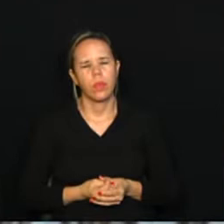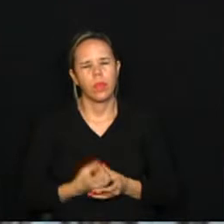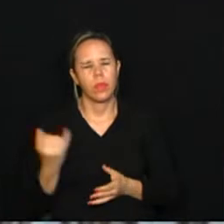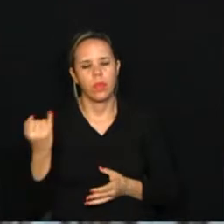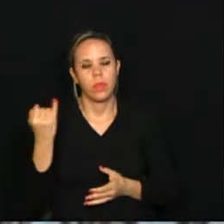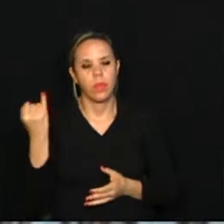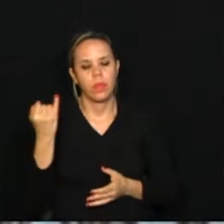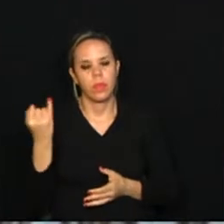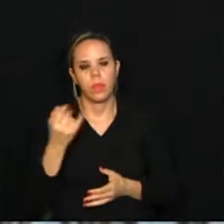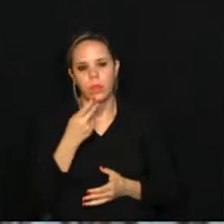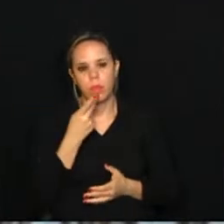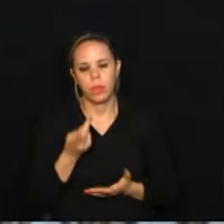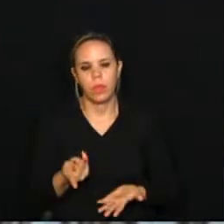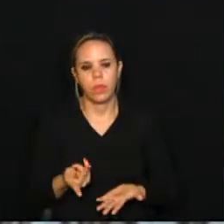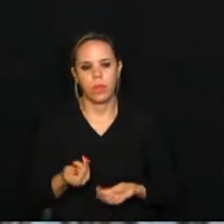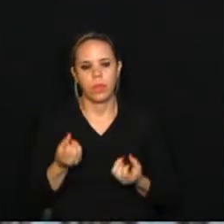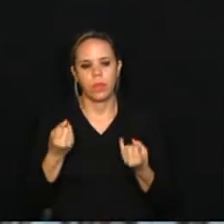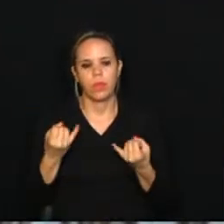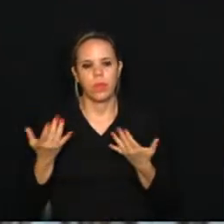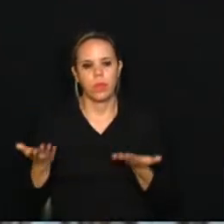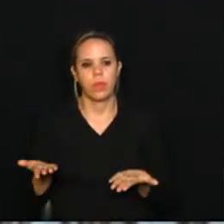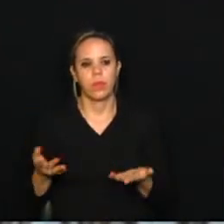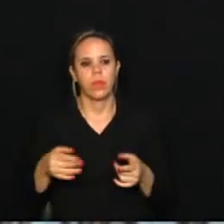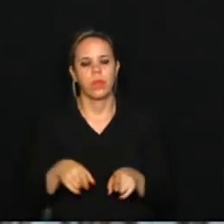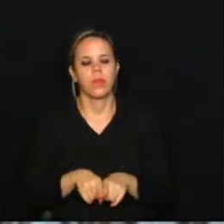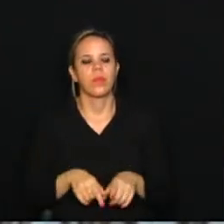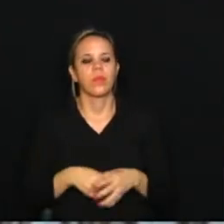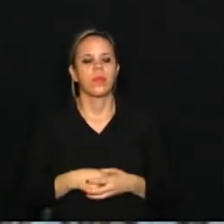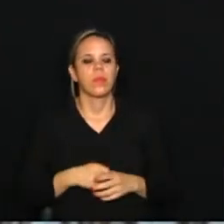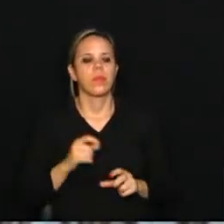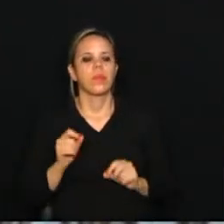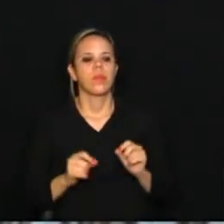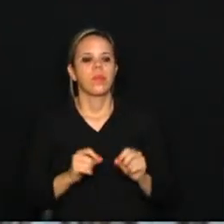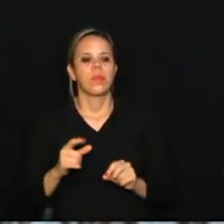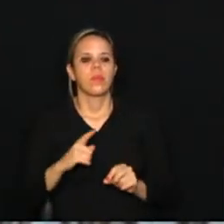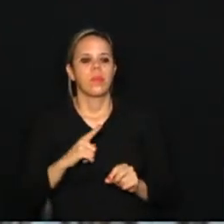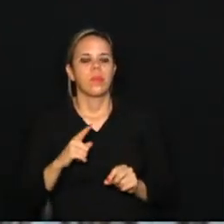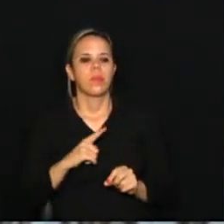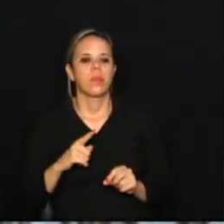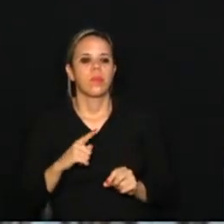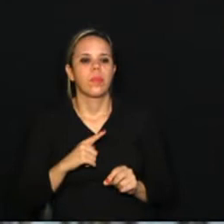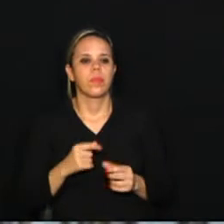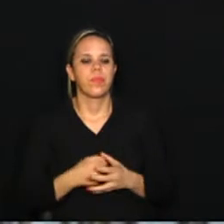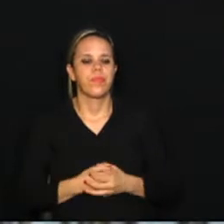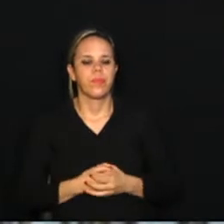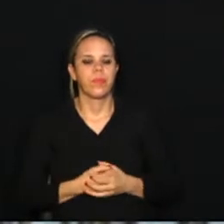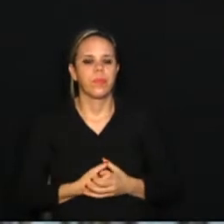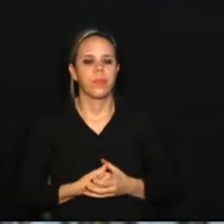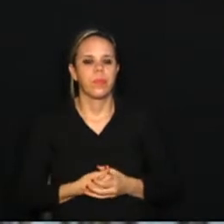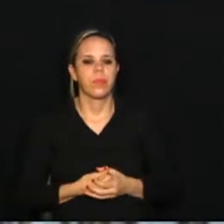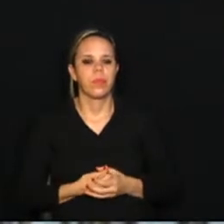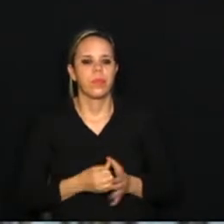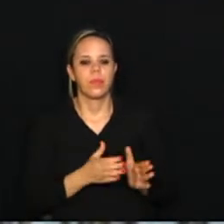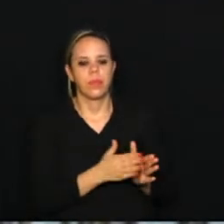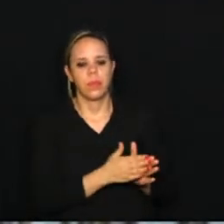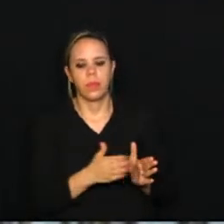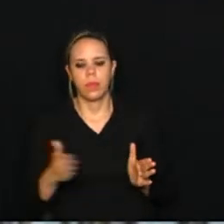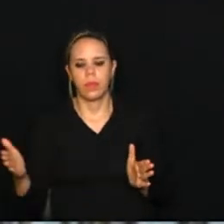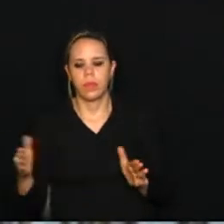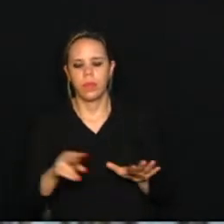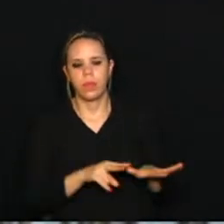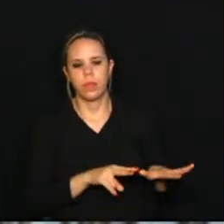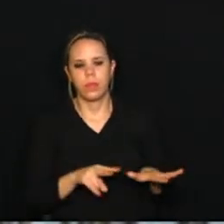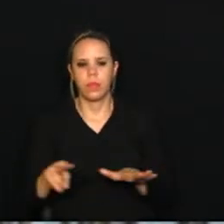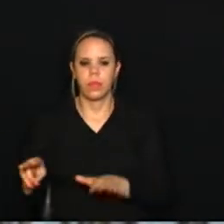Importante salientar também que tivemos que, ao longo dessas